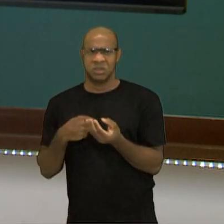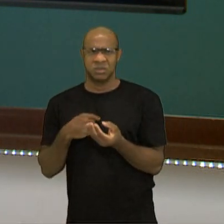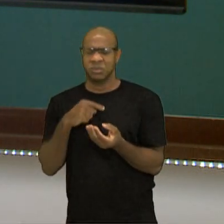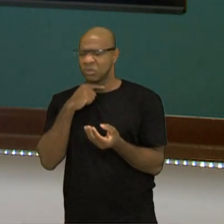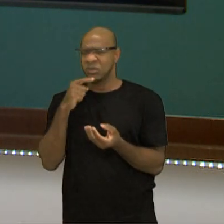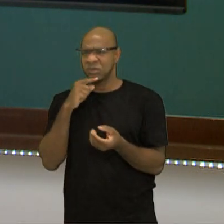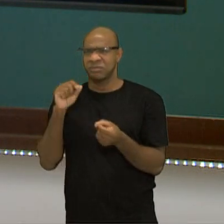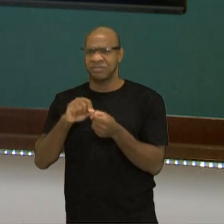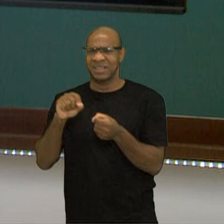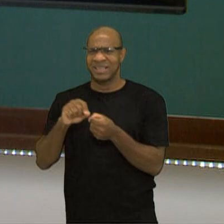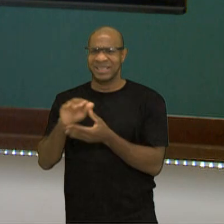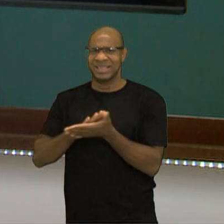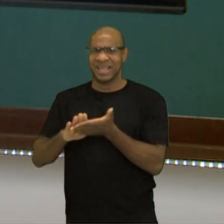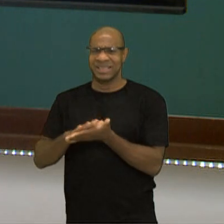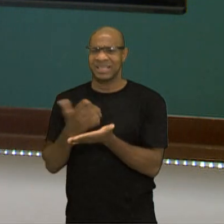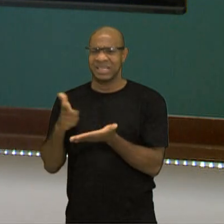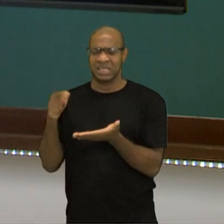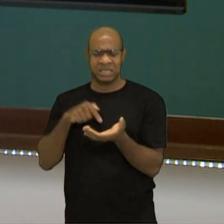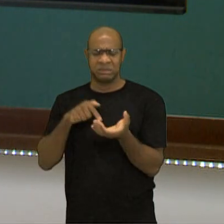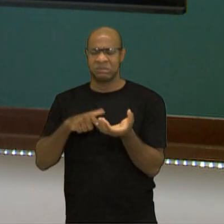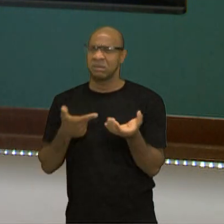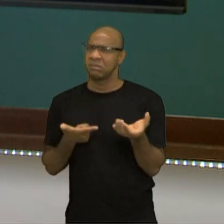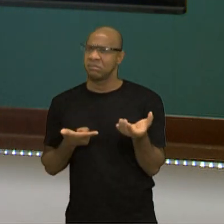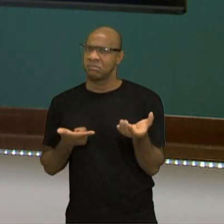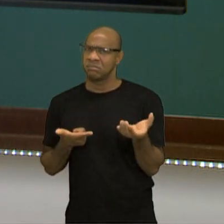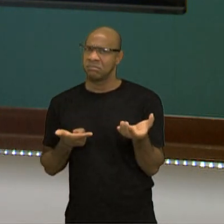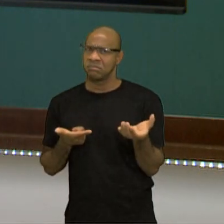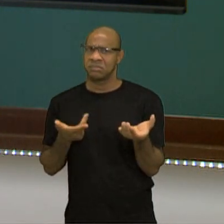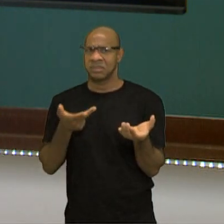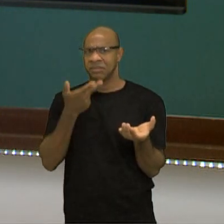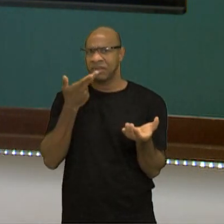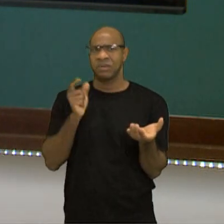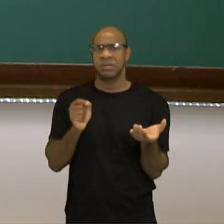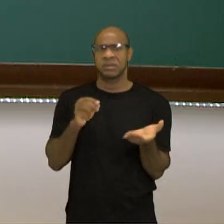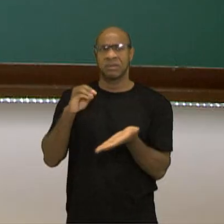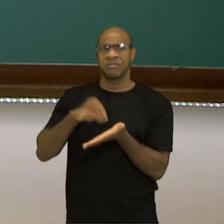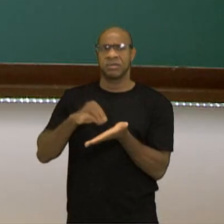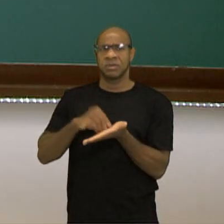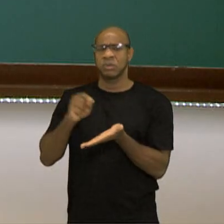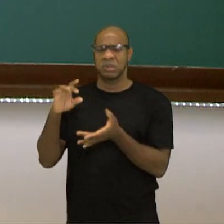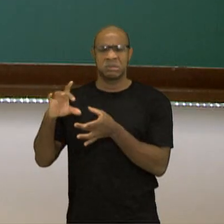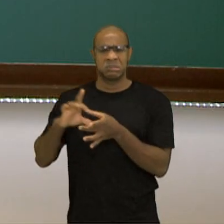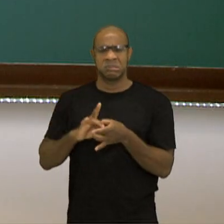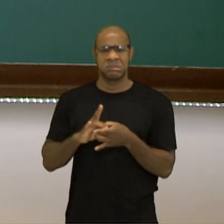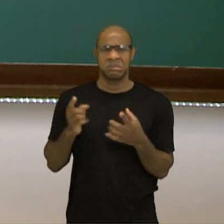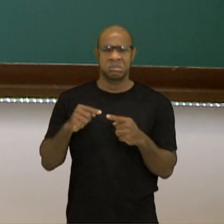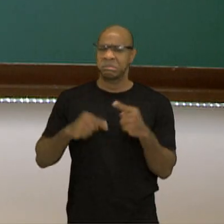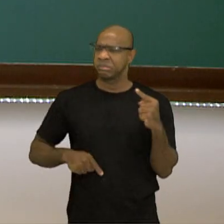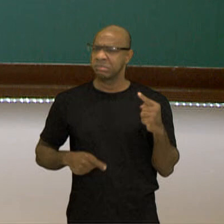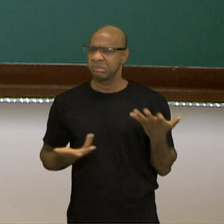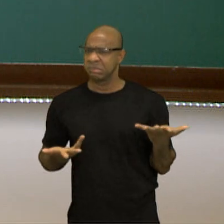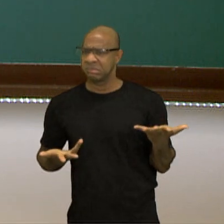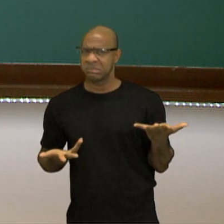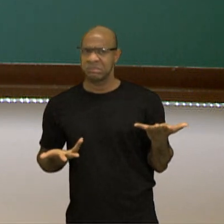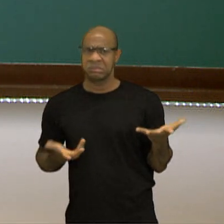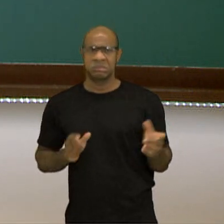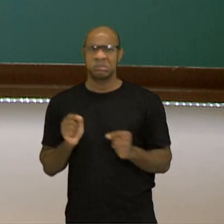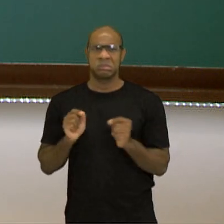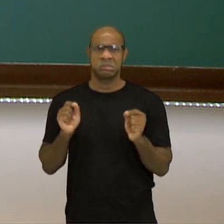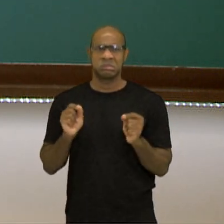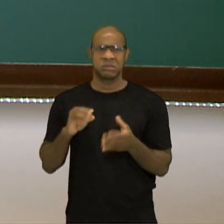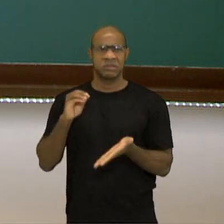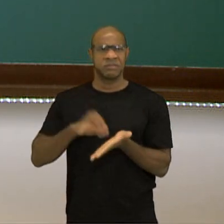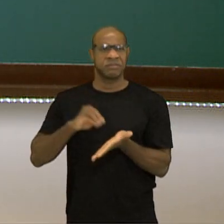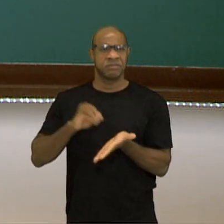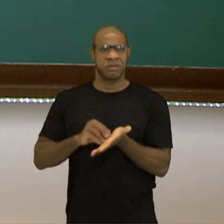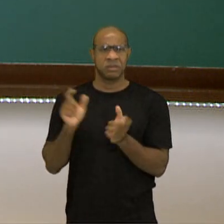Fazer o quê? Do que ela está falando? Está faltando alguma coisa, um contexto, algo mais, entendeu? Para a gente poder conseguir